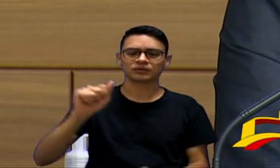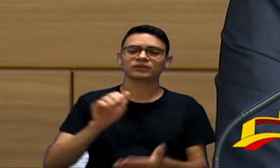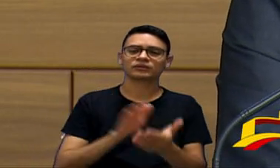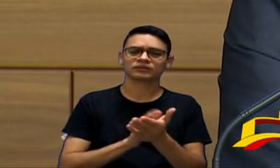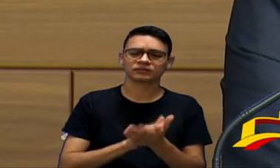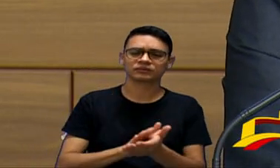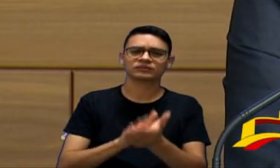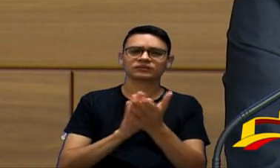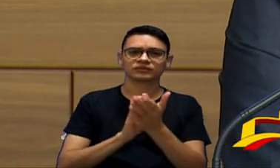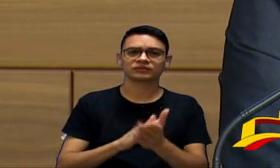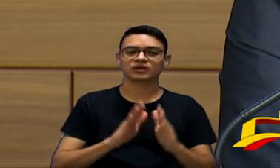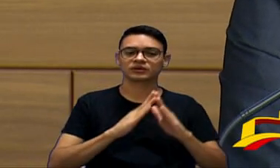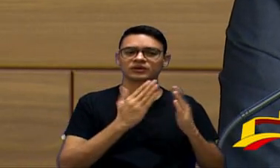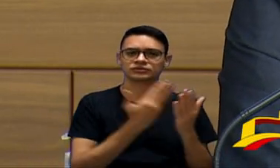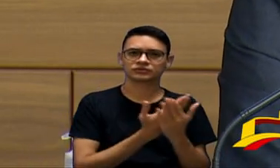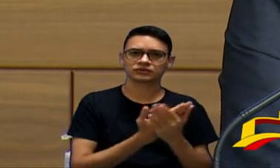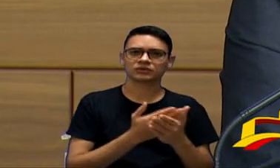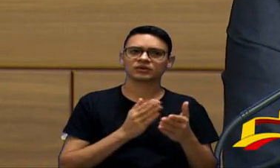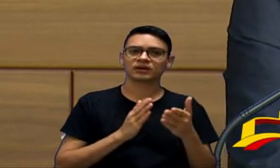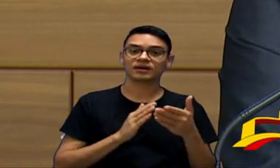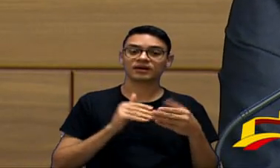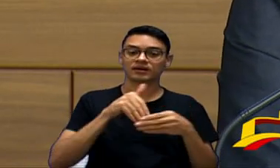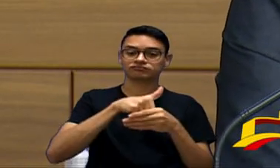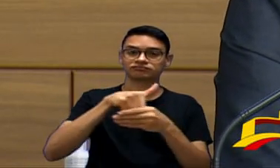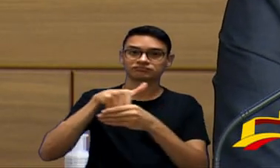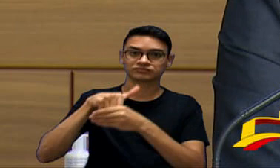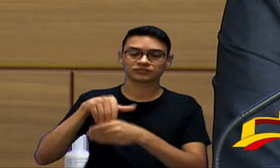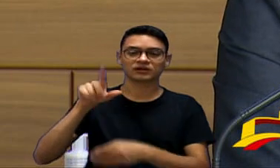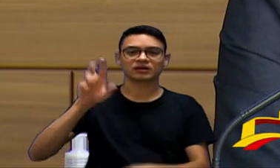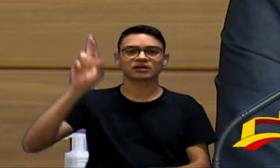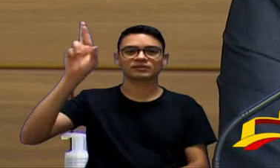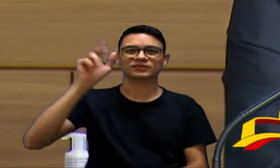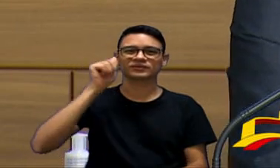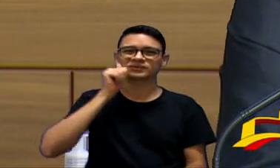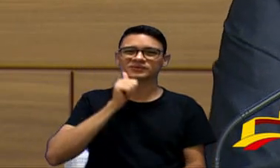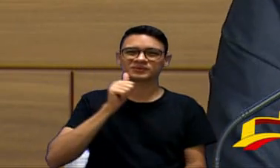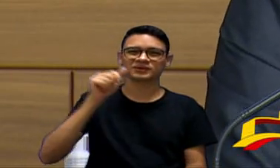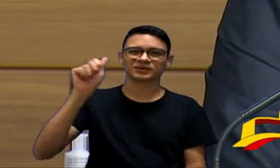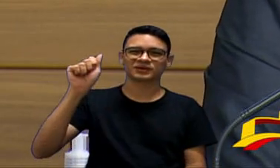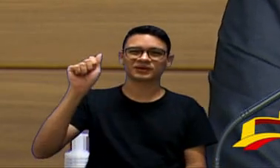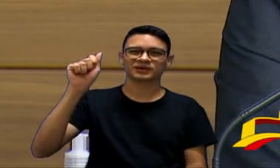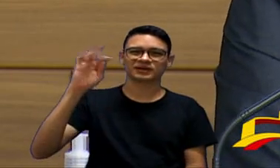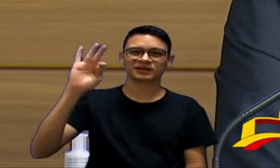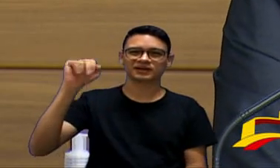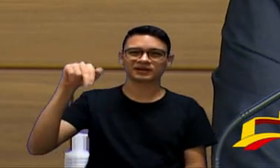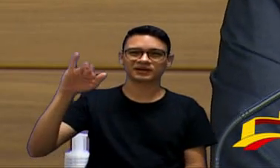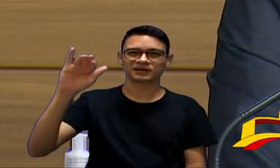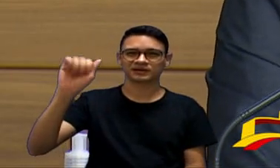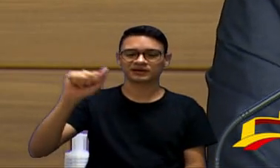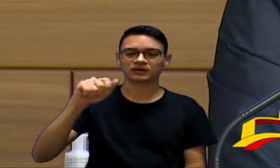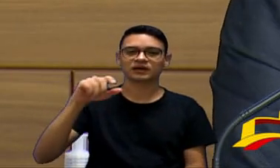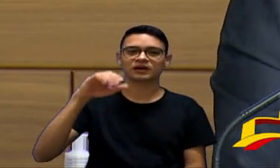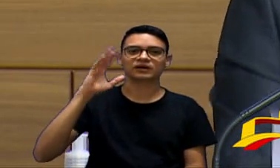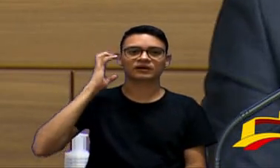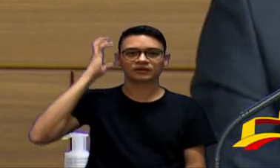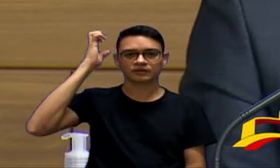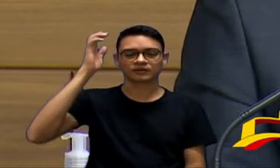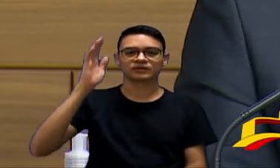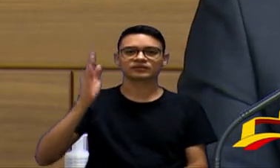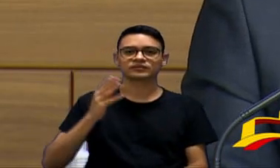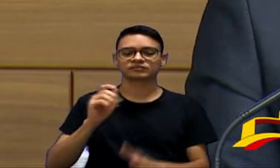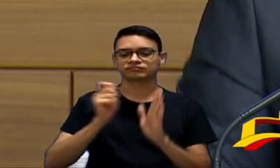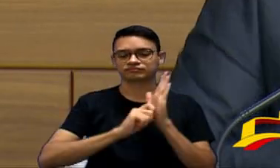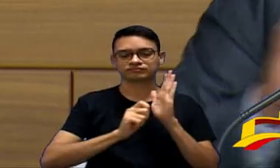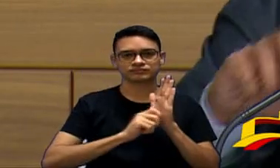Escola Estadual Antônio Vieira, pelo processo eleitoral, em nome da diretora Tânia Padilha, assinado pela nobre vereadora Fernanda Garcia. Por enquanto é